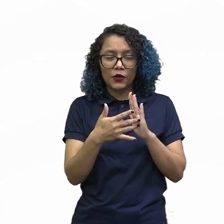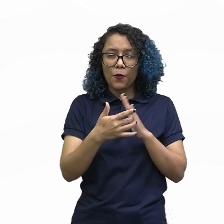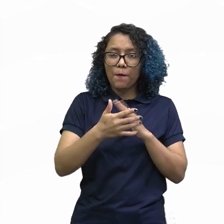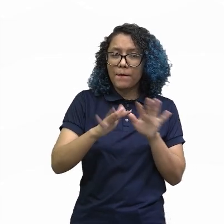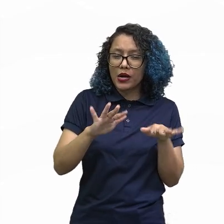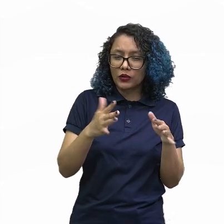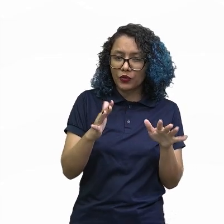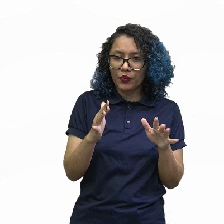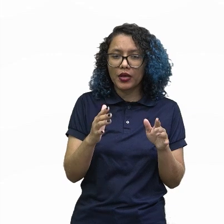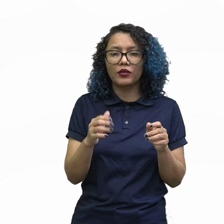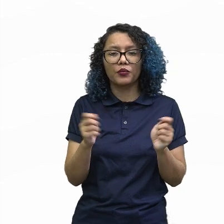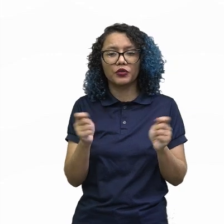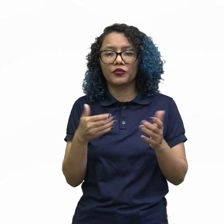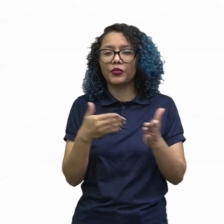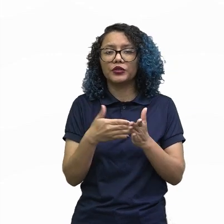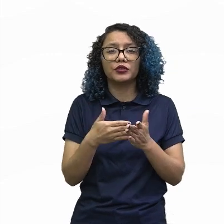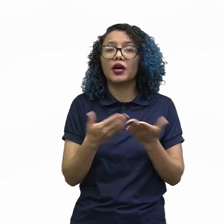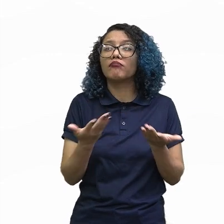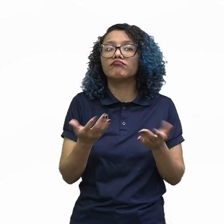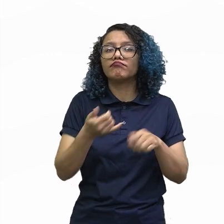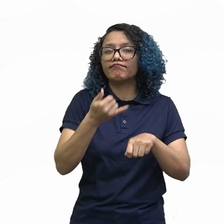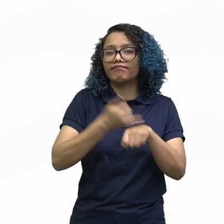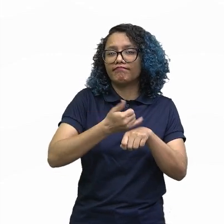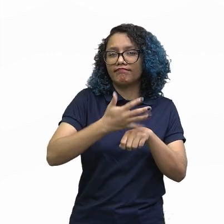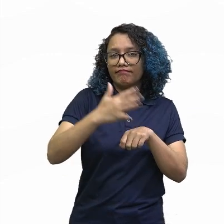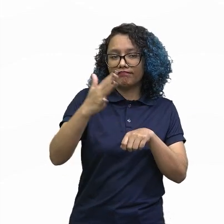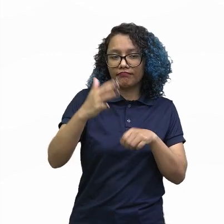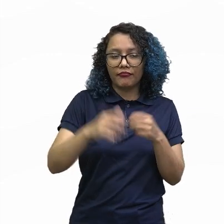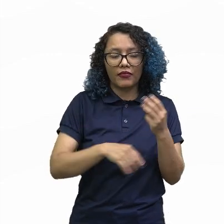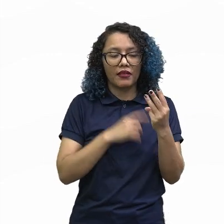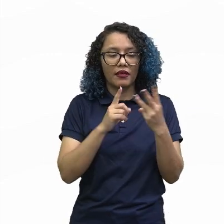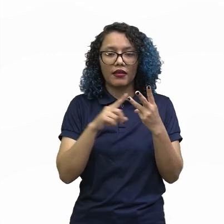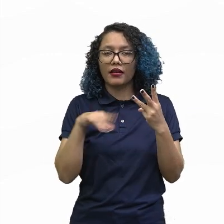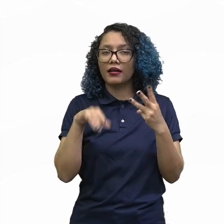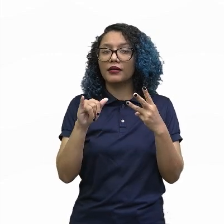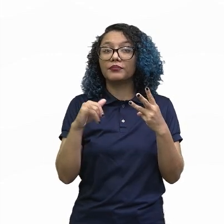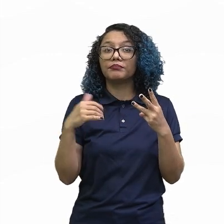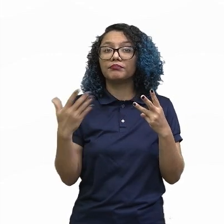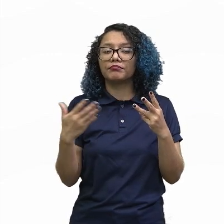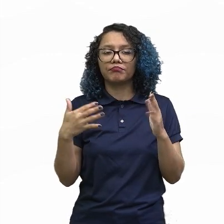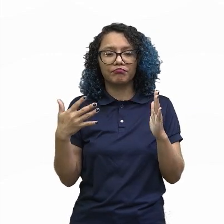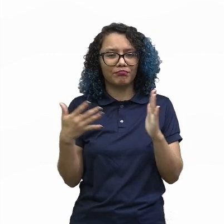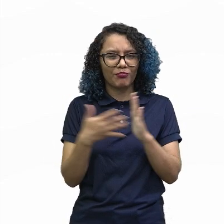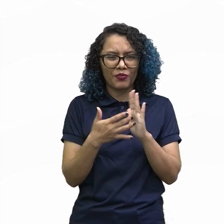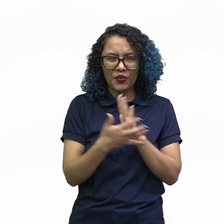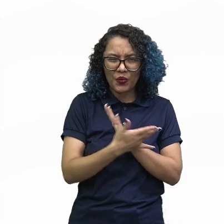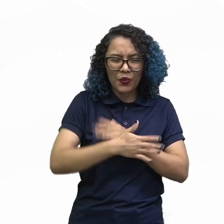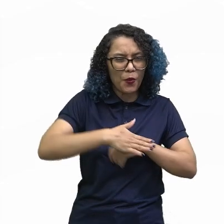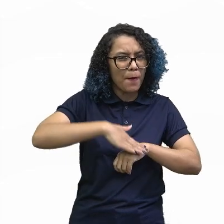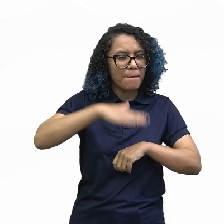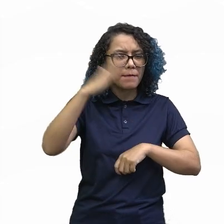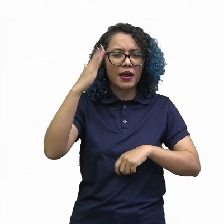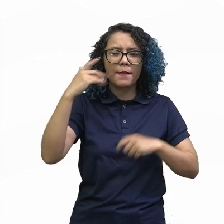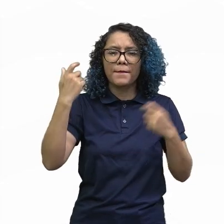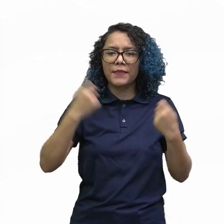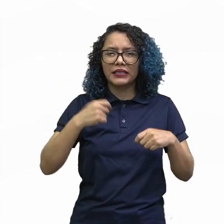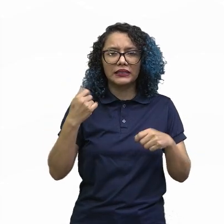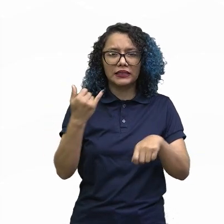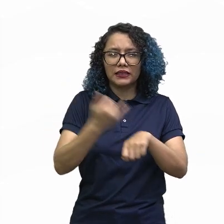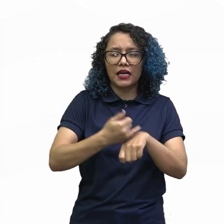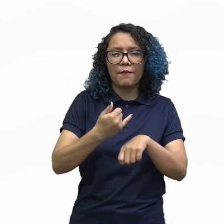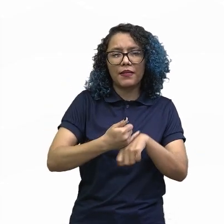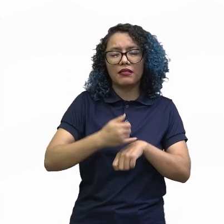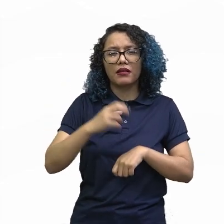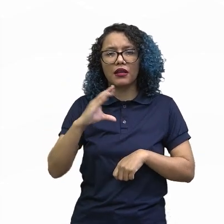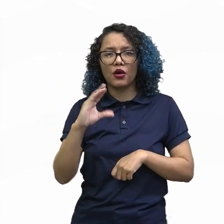penetração, barrada por alumínio. E a gama, alta penetração, precisa de chumbo